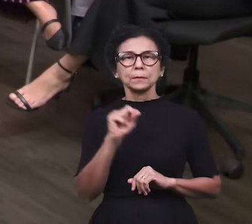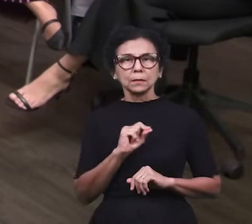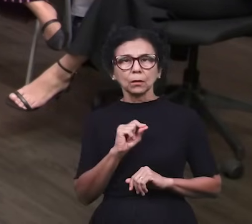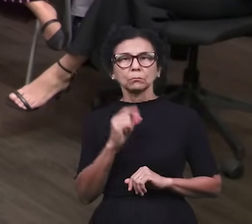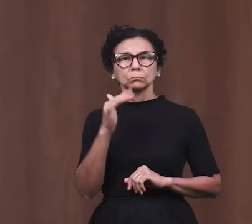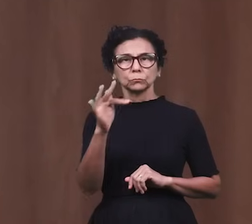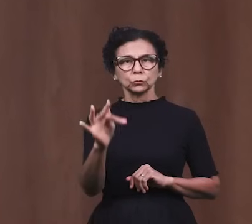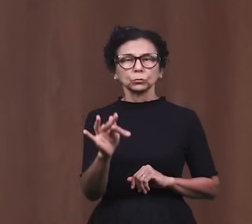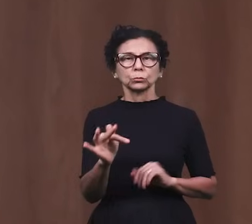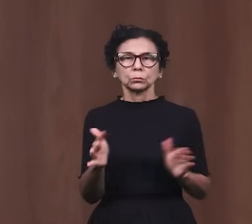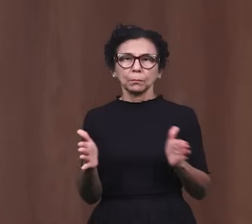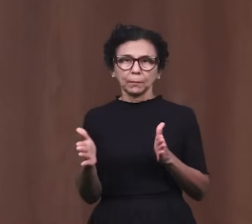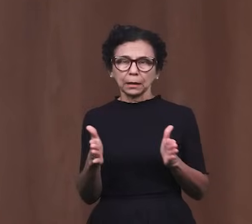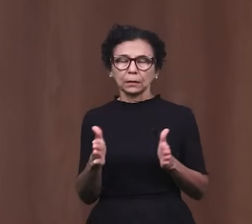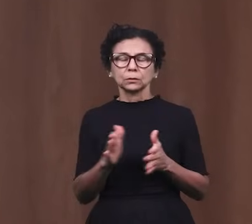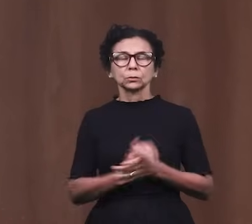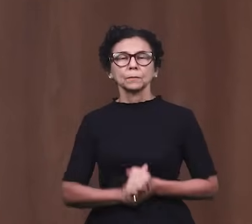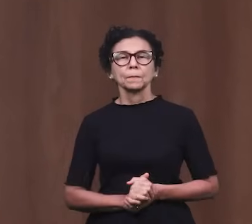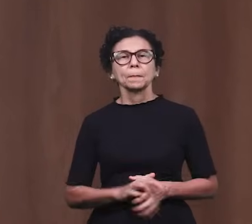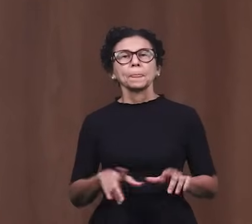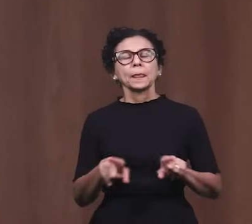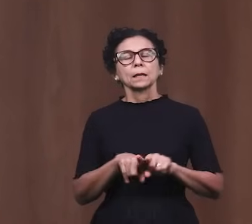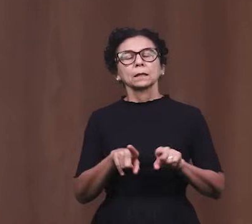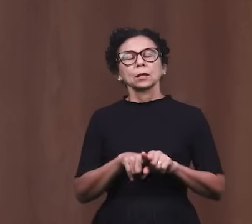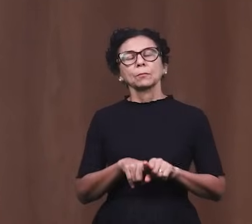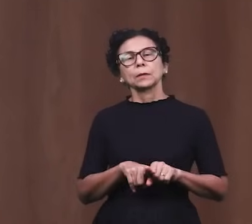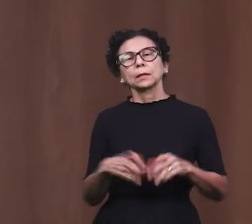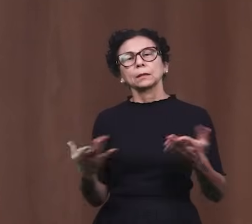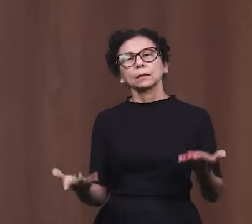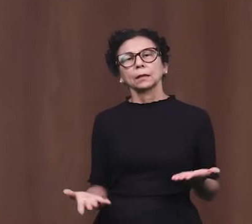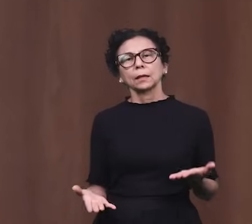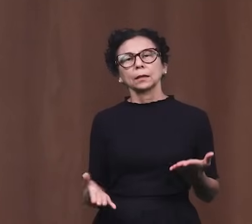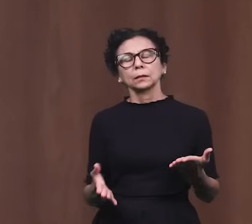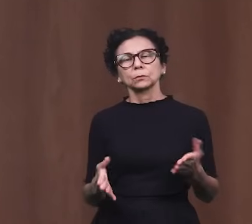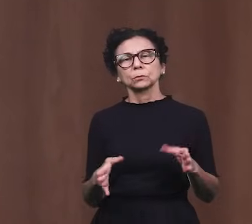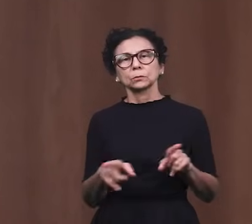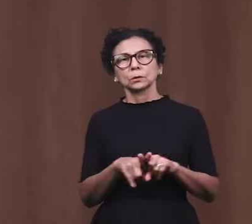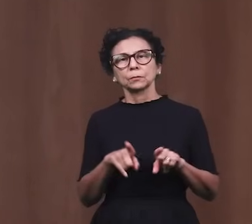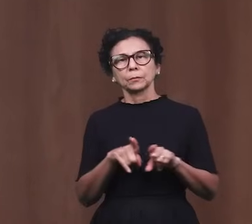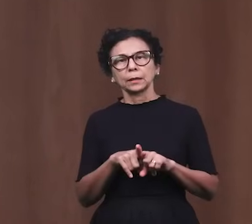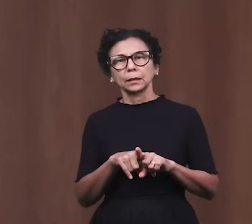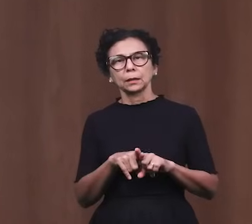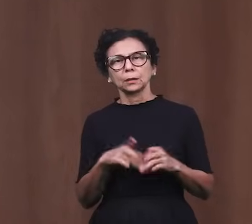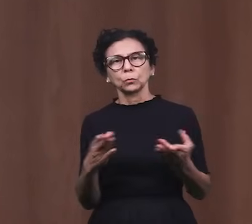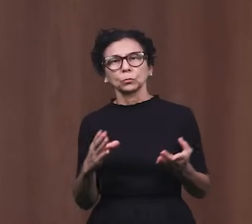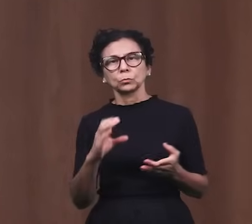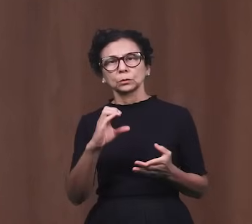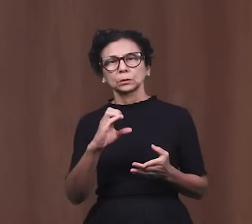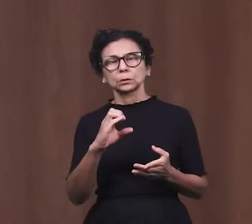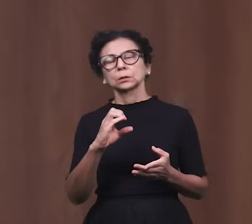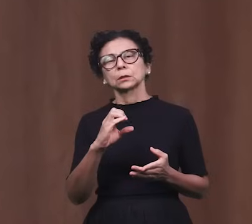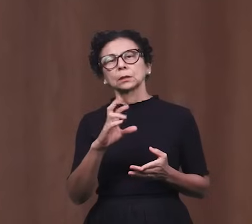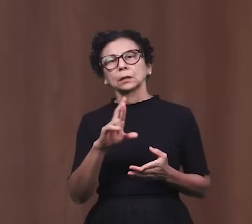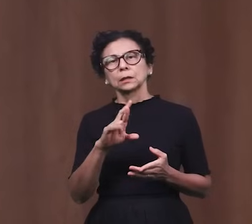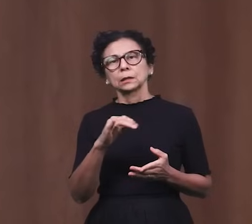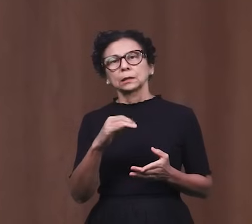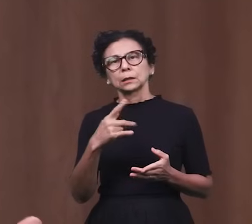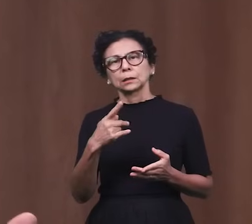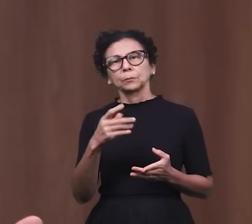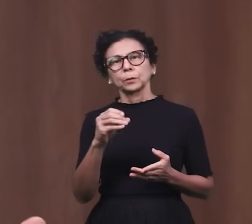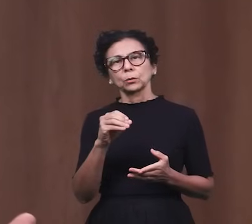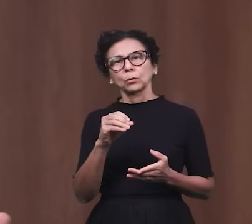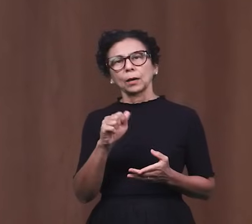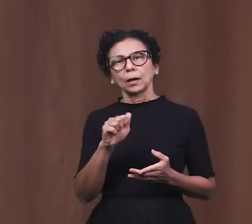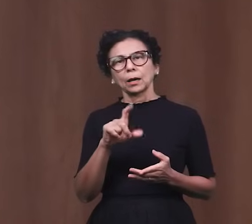tendência aí que a gente pode ver valorizar. Temos também o caso dos criptoativos, tá? Mas não só o criptoativo